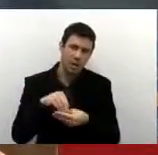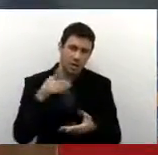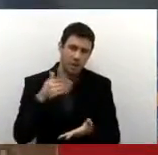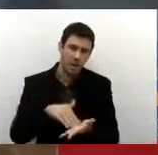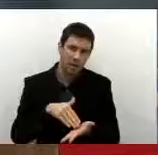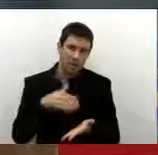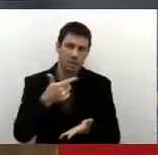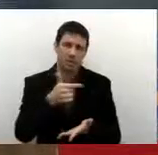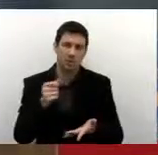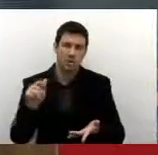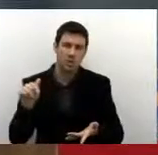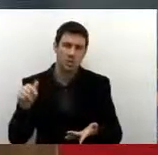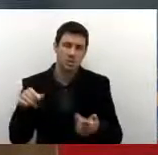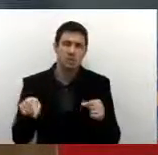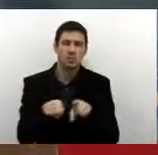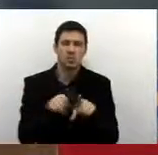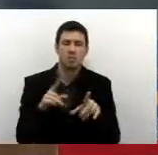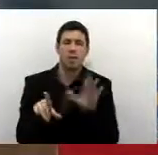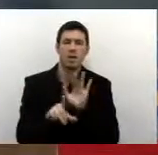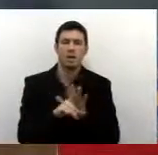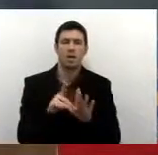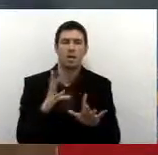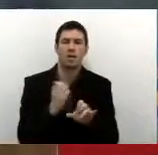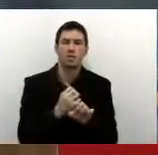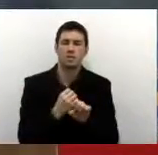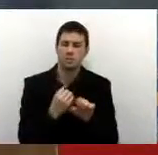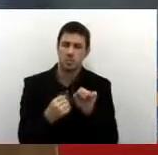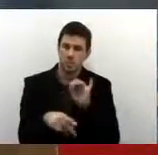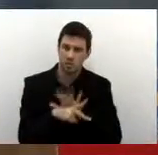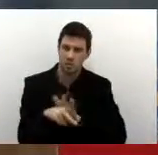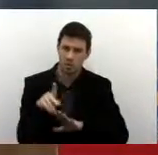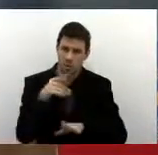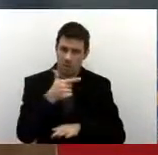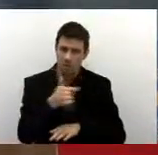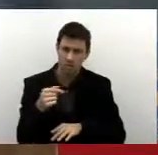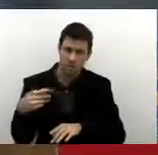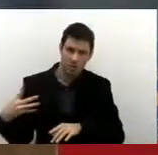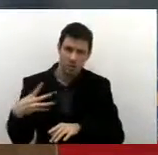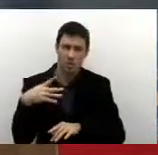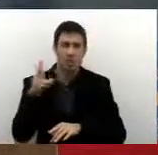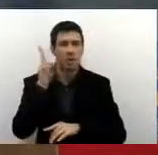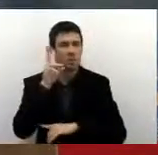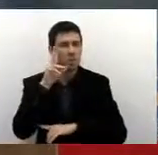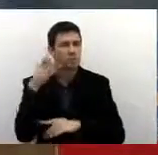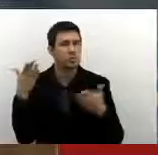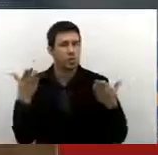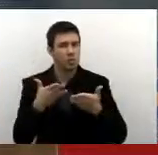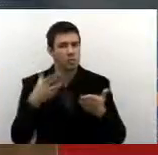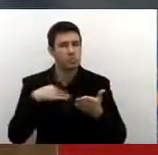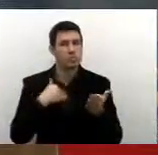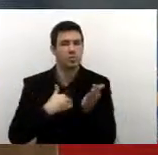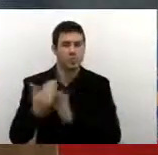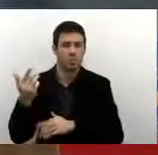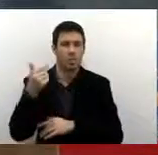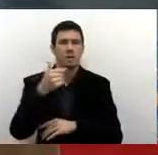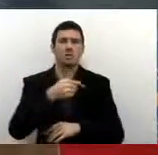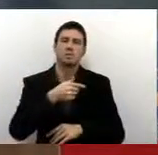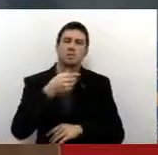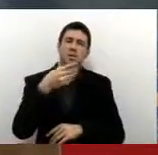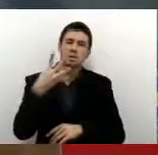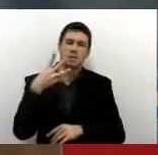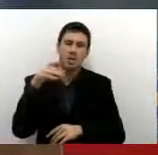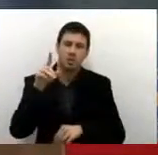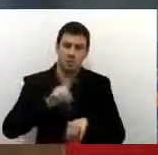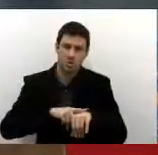Lei Orçamentária Anual de 2014. A gente lembra você que hoje, a partir de 15 para as 2 da tarde, tem transmissão ao